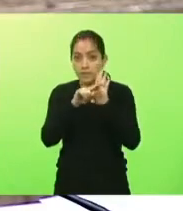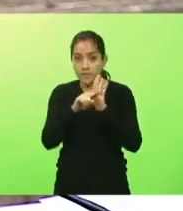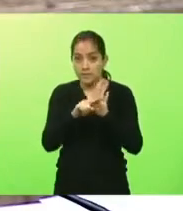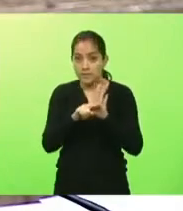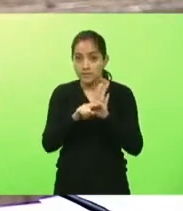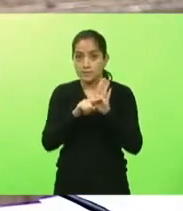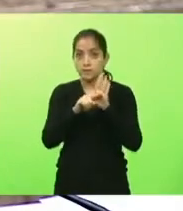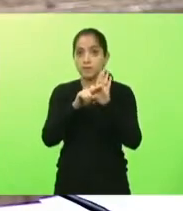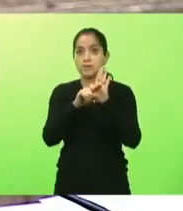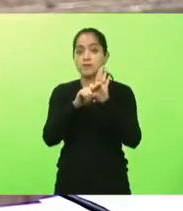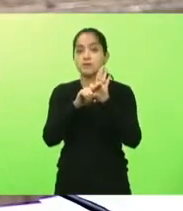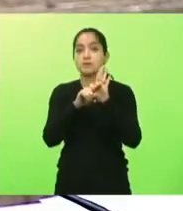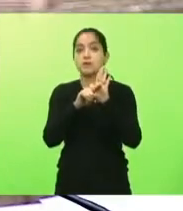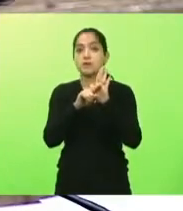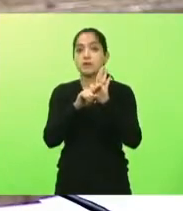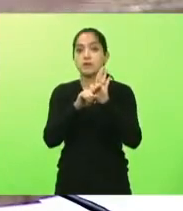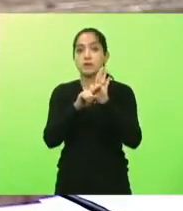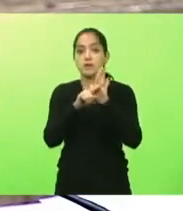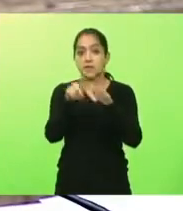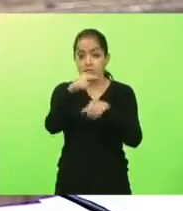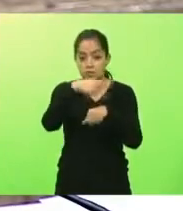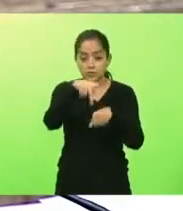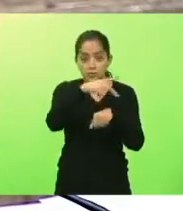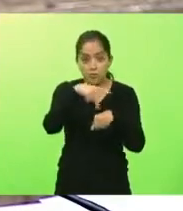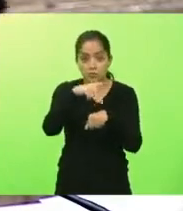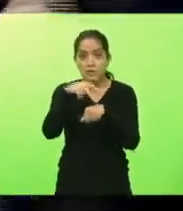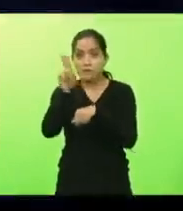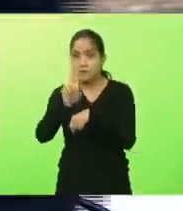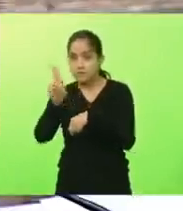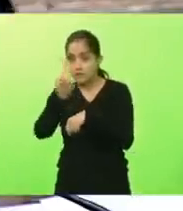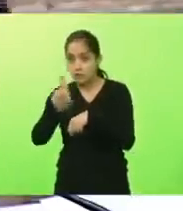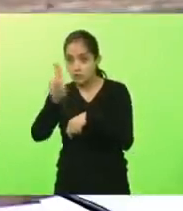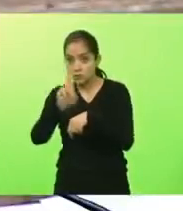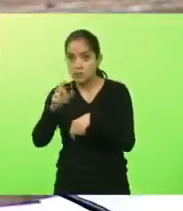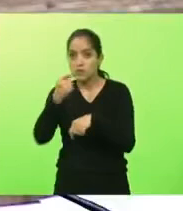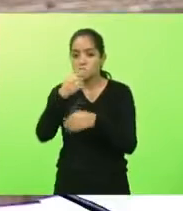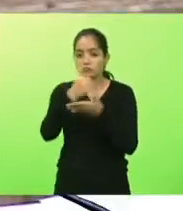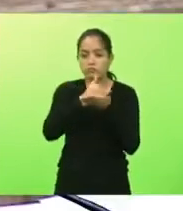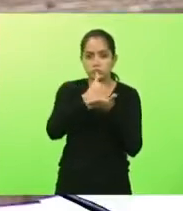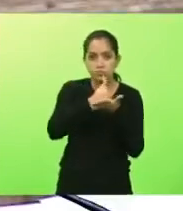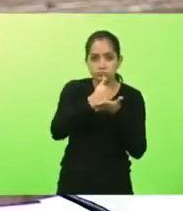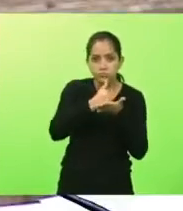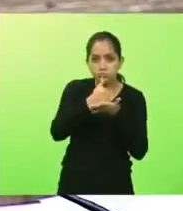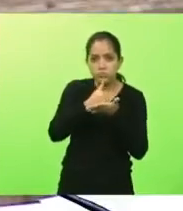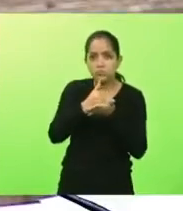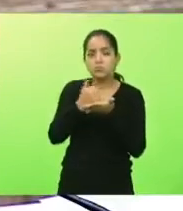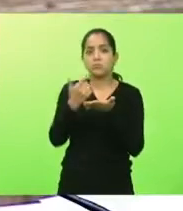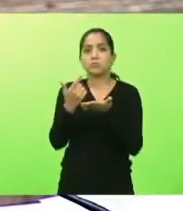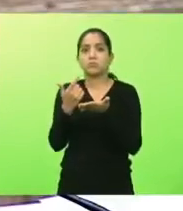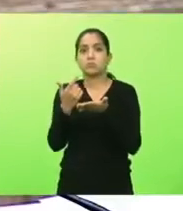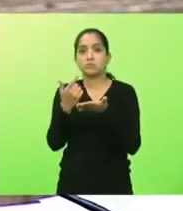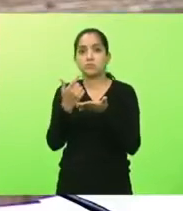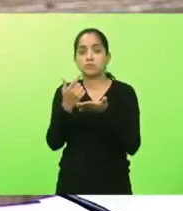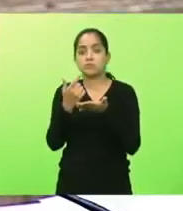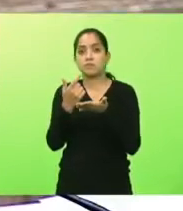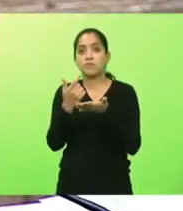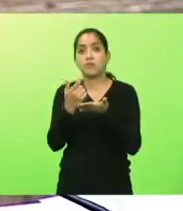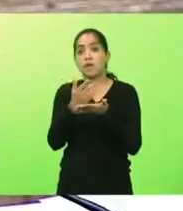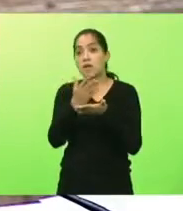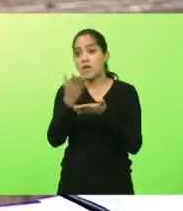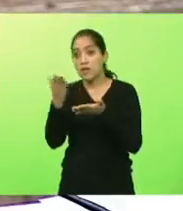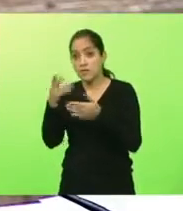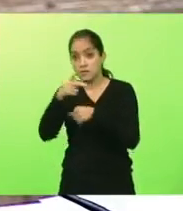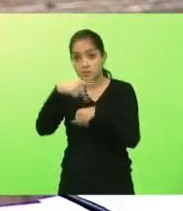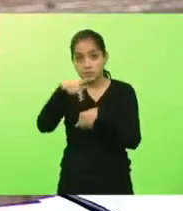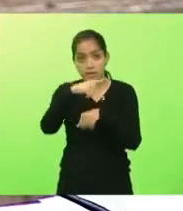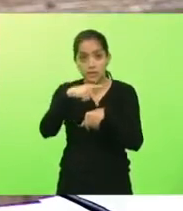uma pesquisa, que os países que estão usando deliberadamente esse remédio, como a Turquia, o Marrocos e a Índia, estão com um